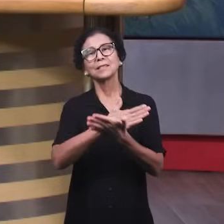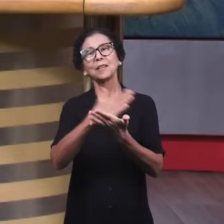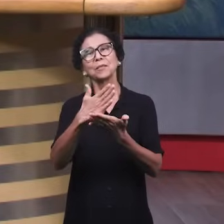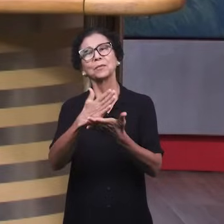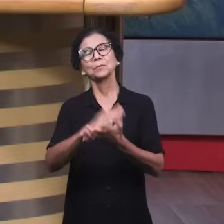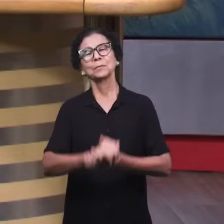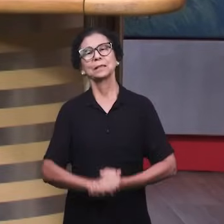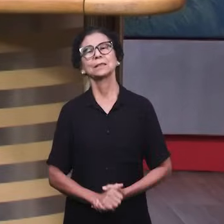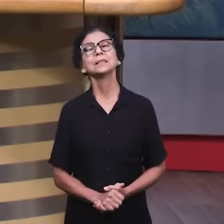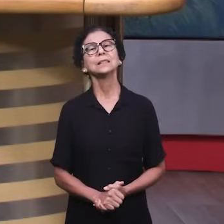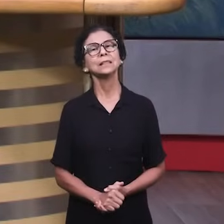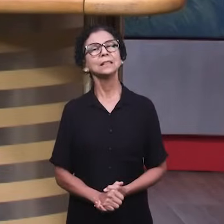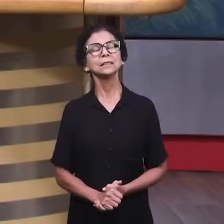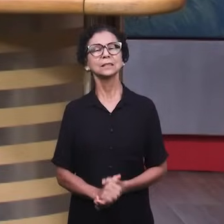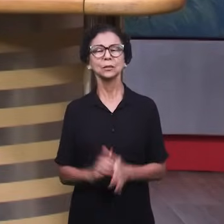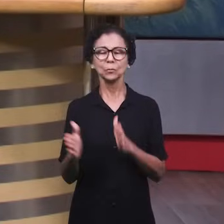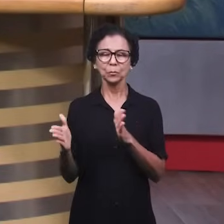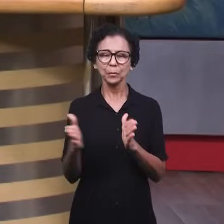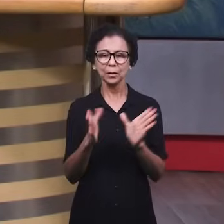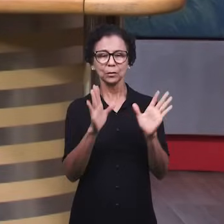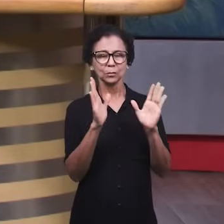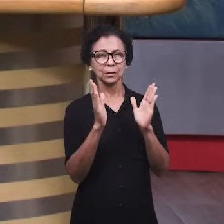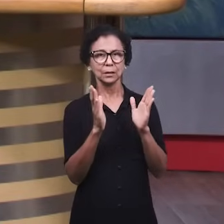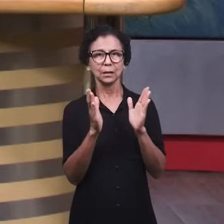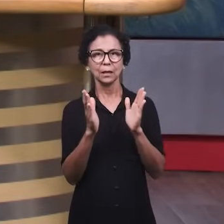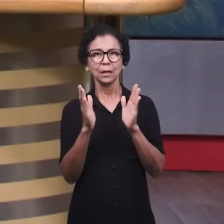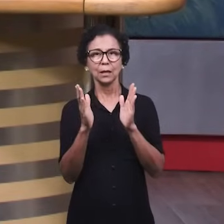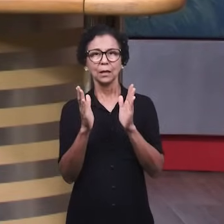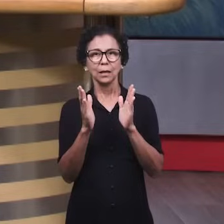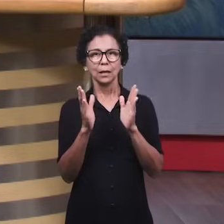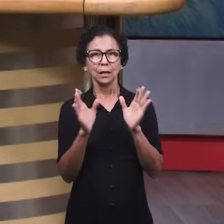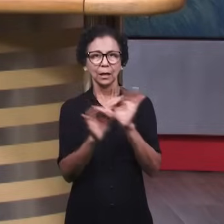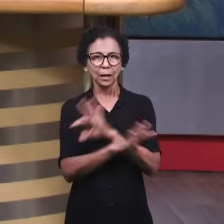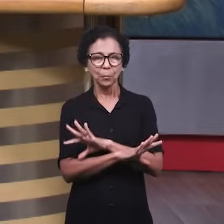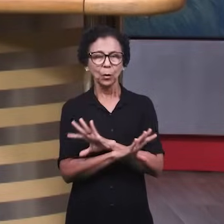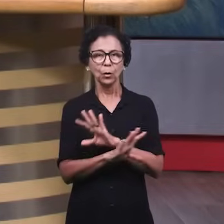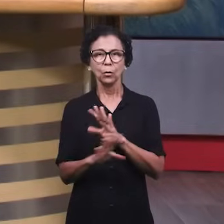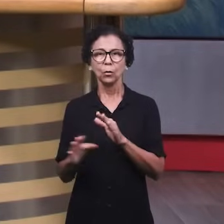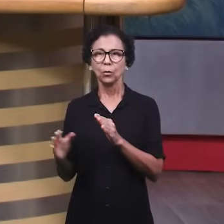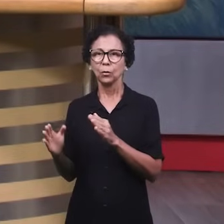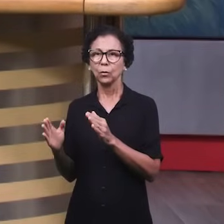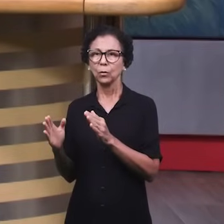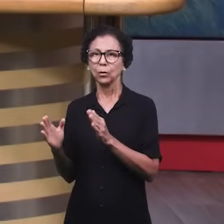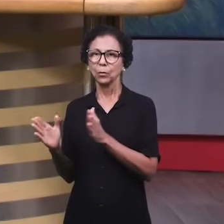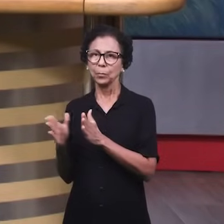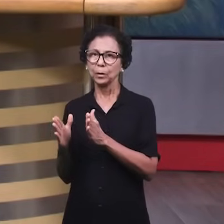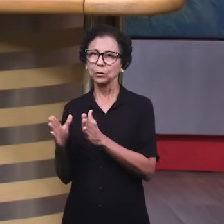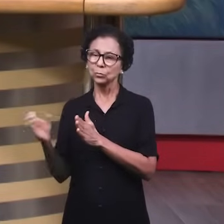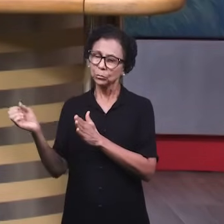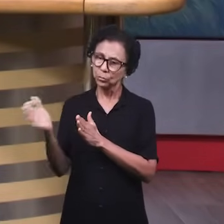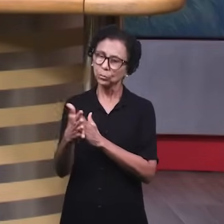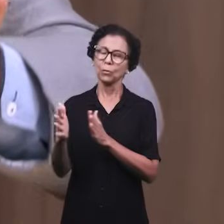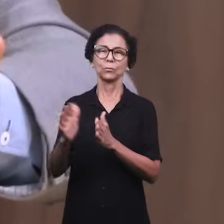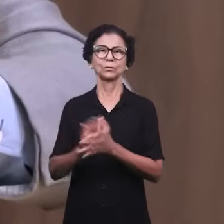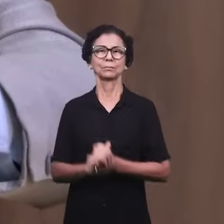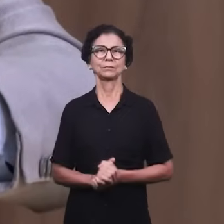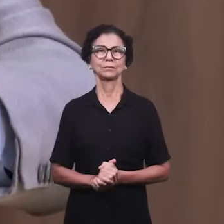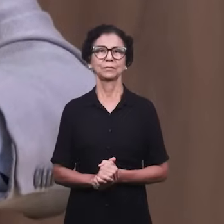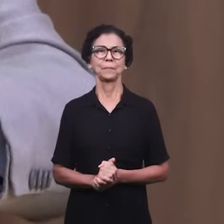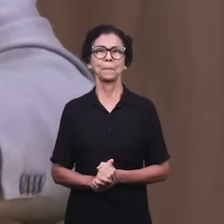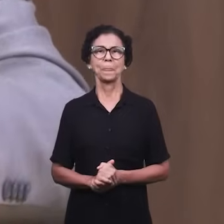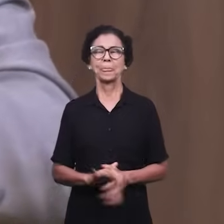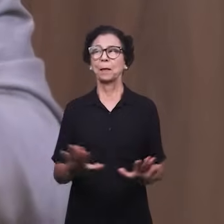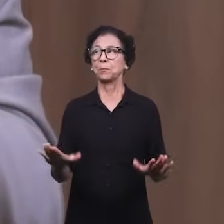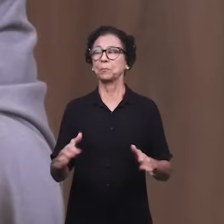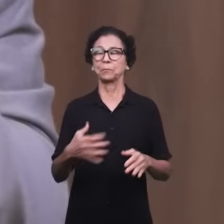começo é um é o cumprimento de uma fase e o início de outra a apresentação de criança é a mesma coisa é né apresentou a criança tá feito